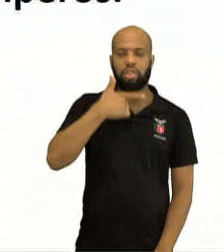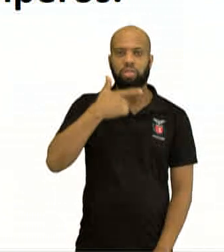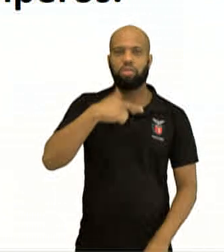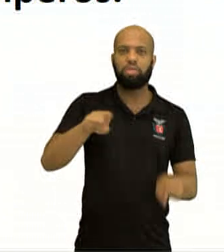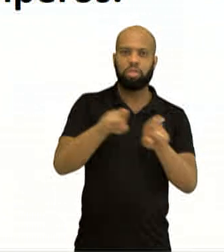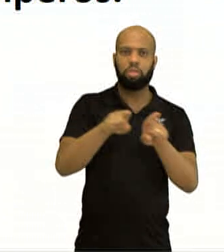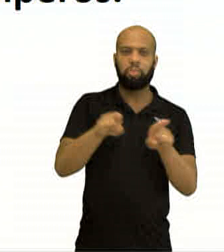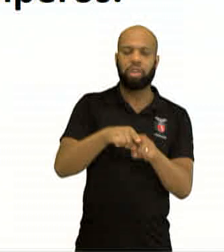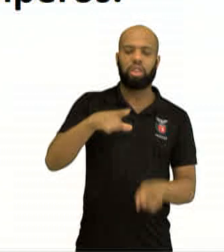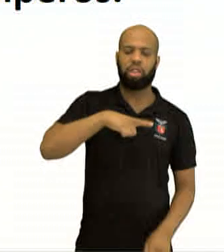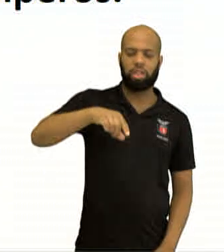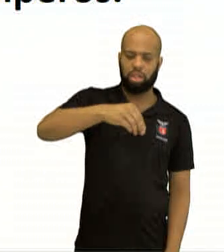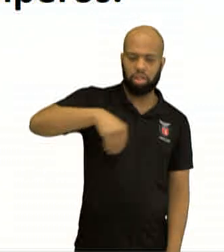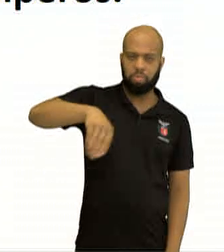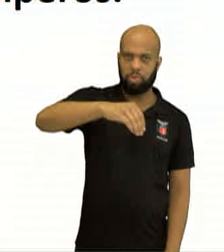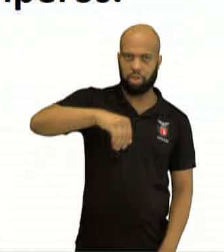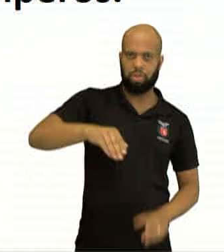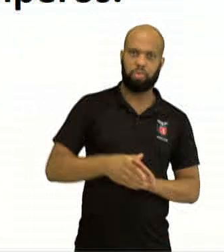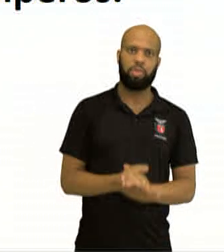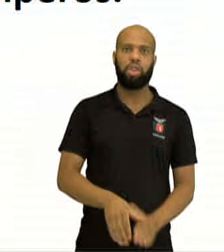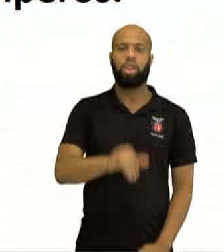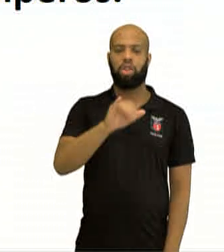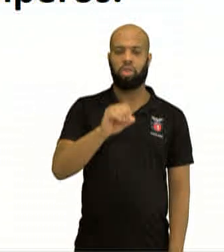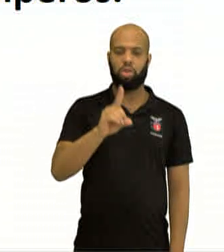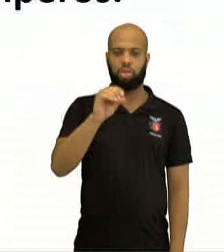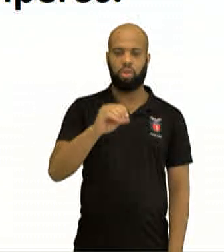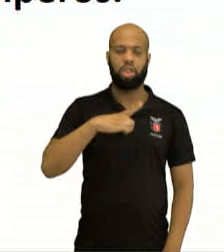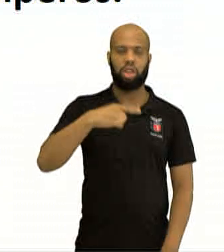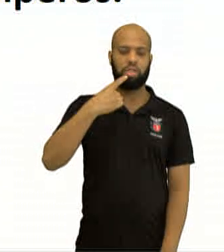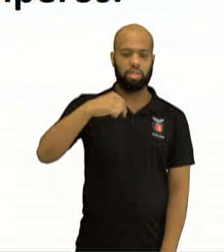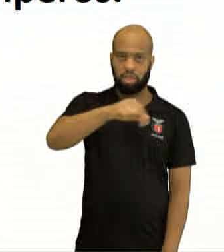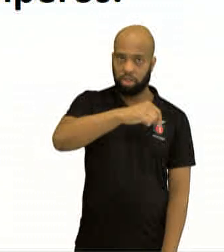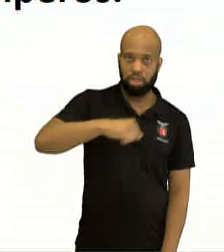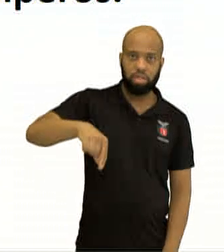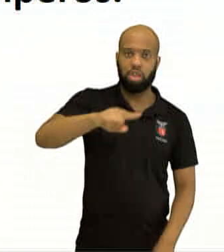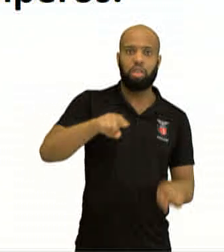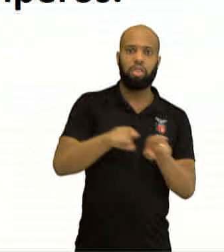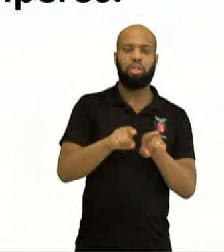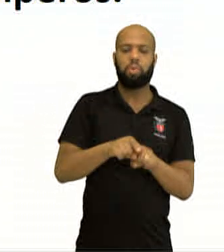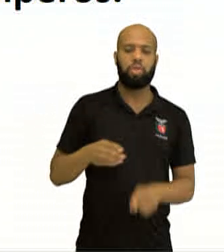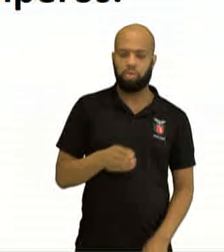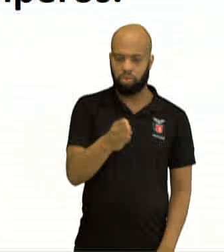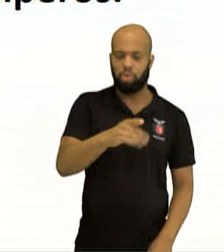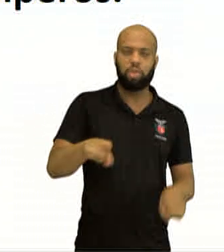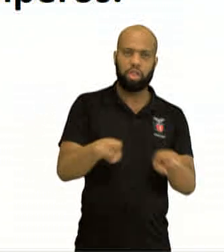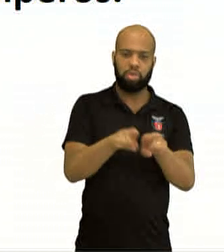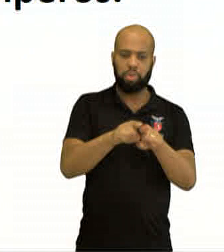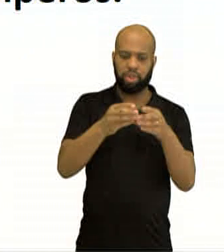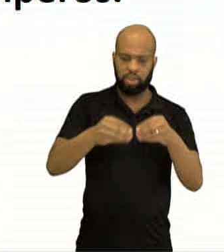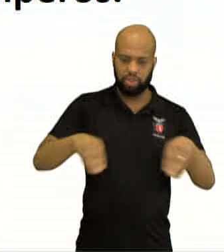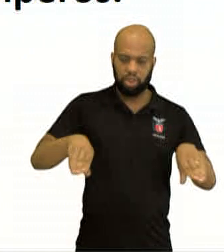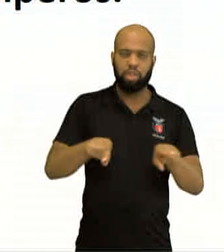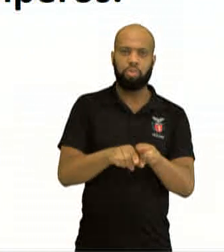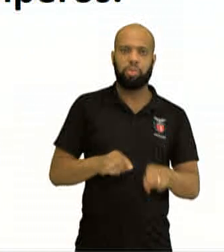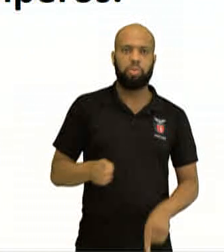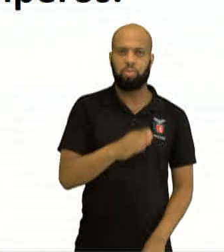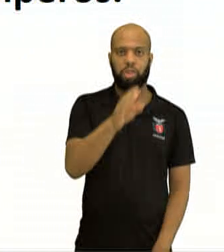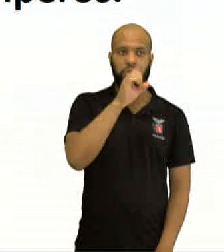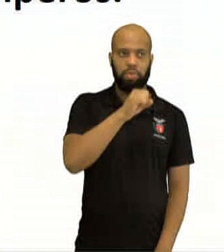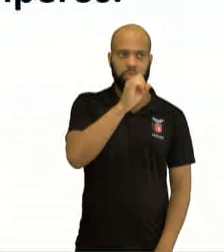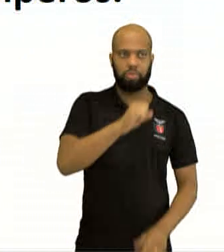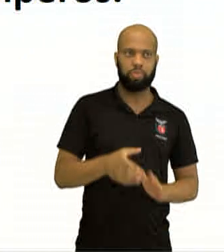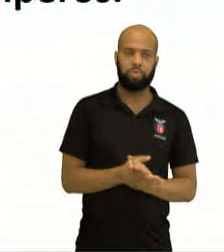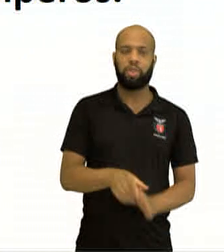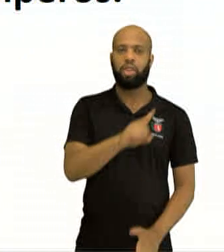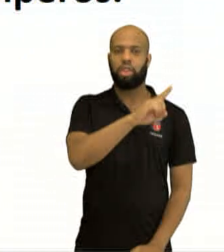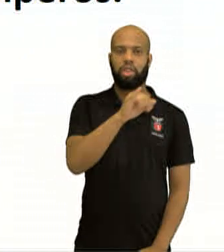nos temperos. O iodo no sal iodado, na cavala, no atum, no ovo, salmão. O zinco na